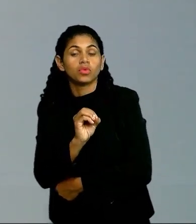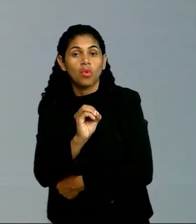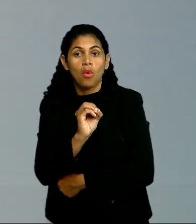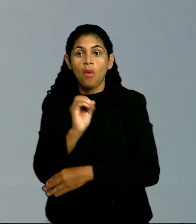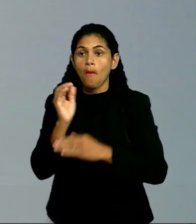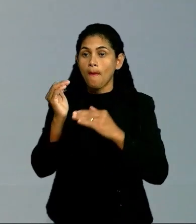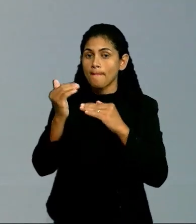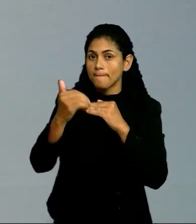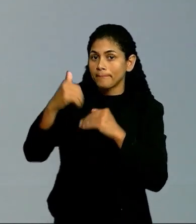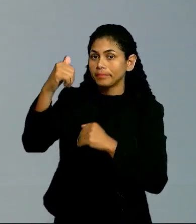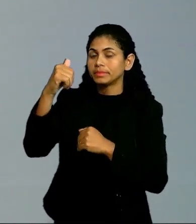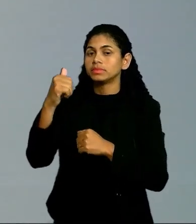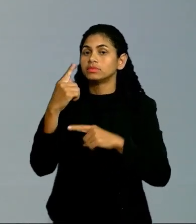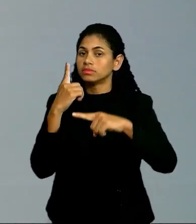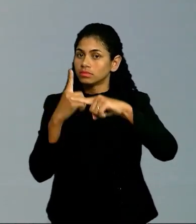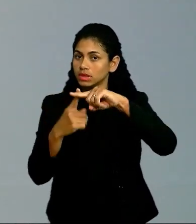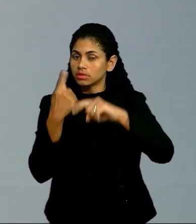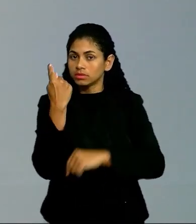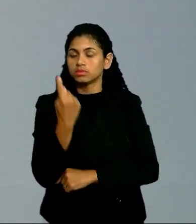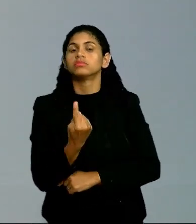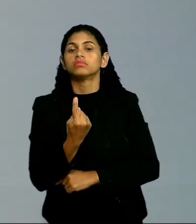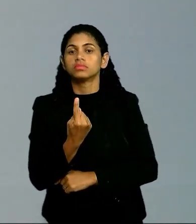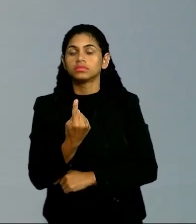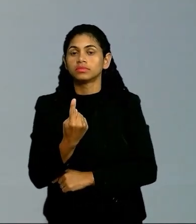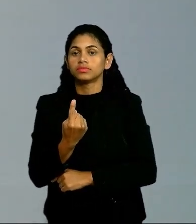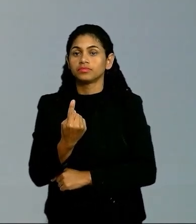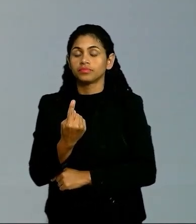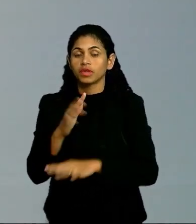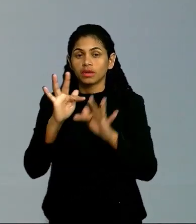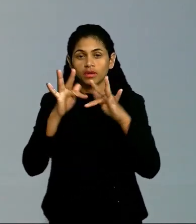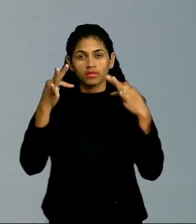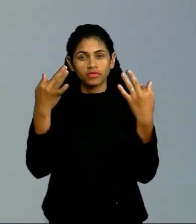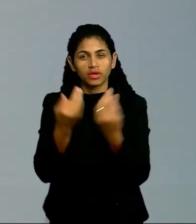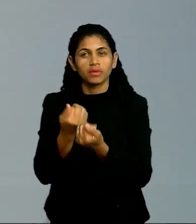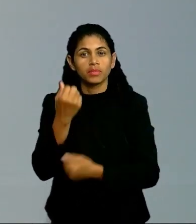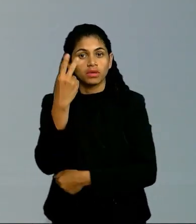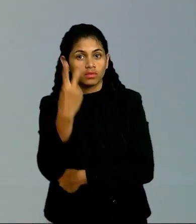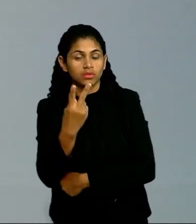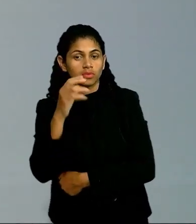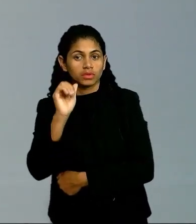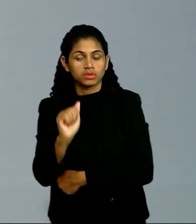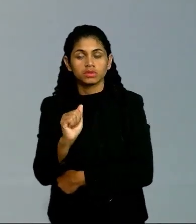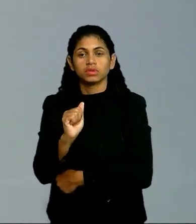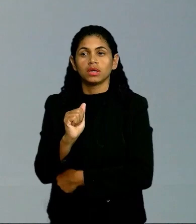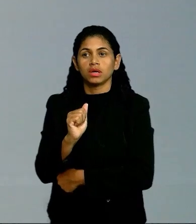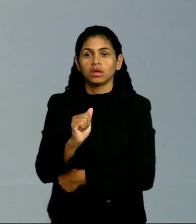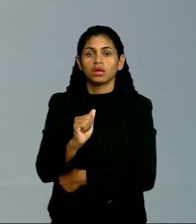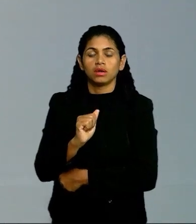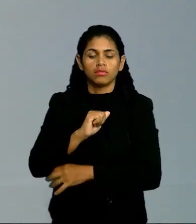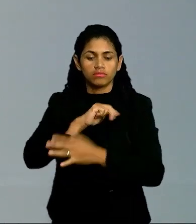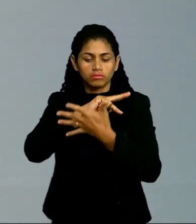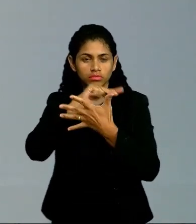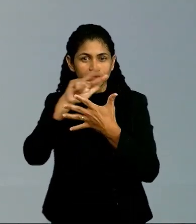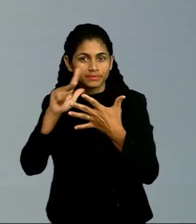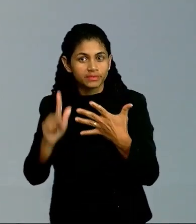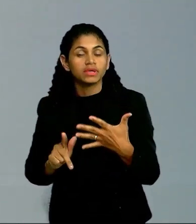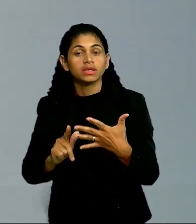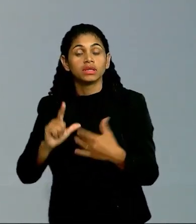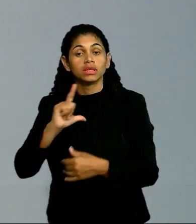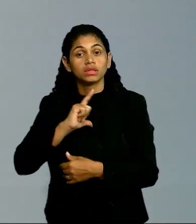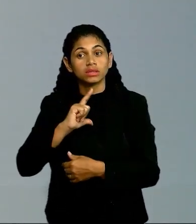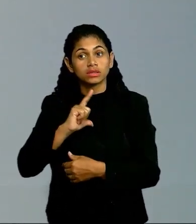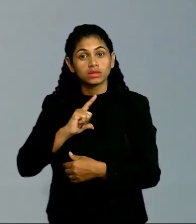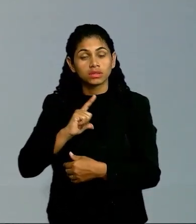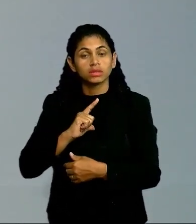é mais 1. Para os elementos da família 2A, berílio, magnésio, cálcio, estrôncio, bário e rádio,